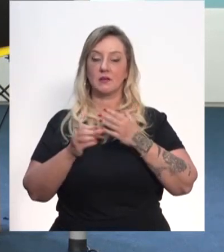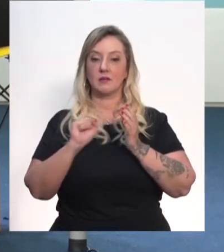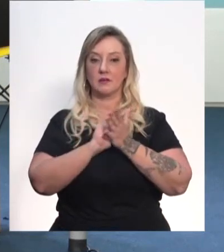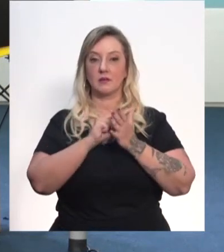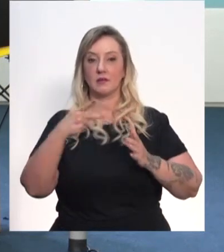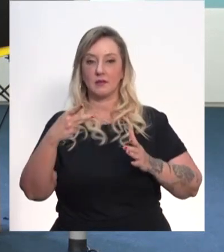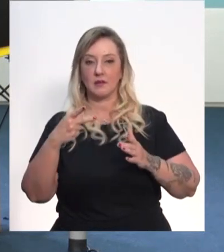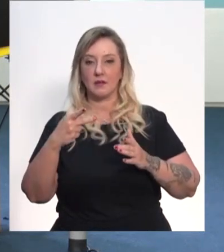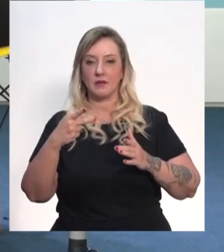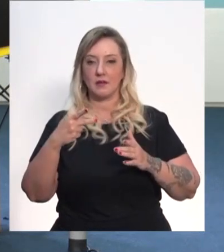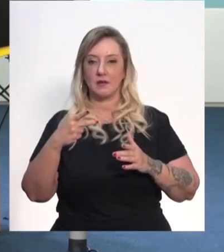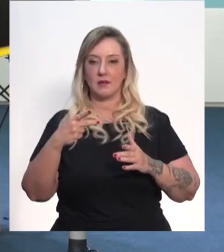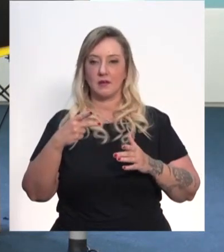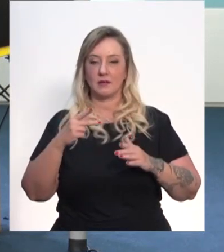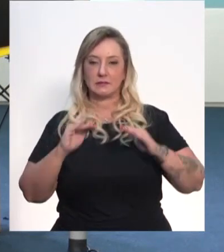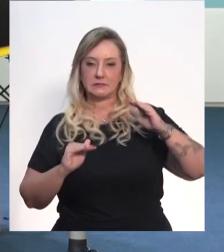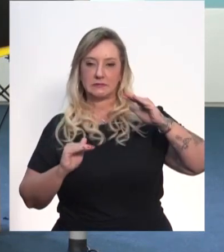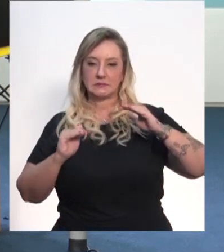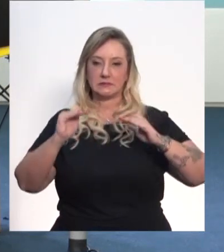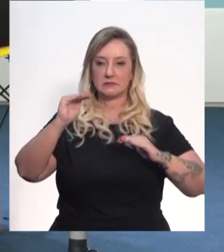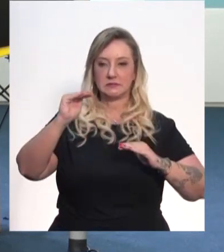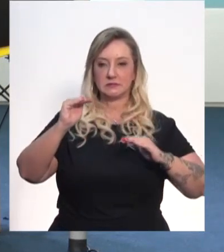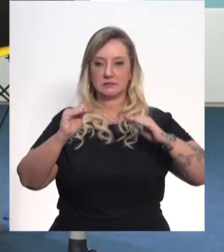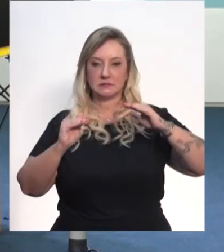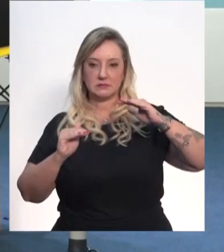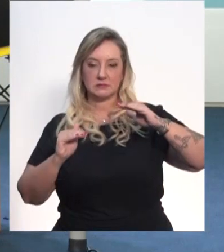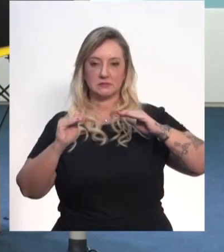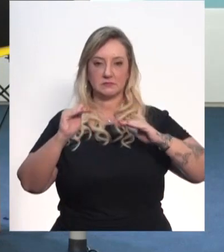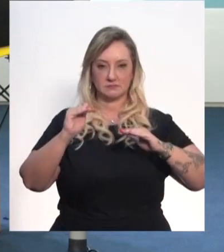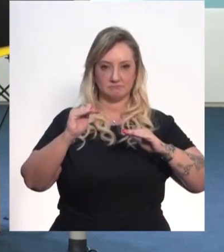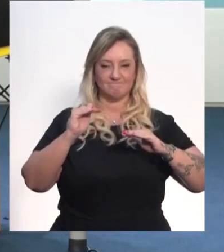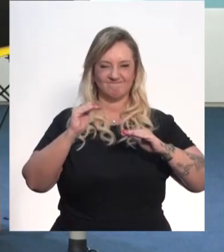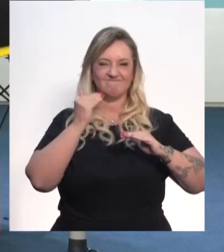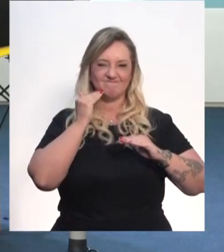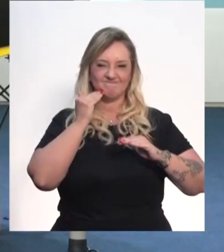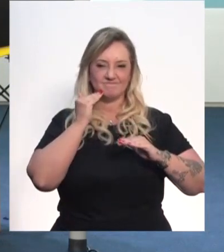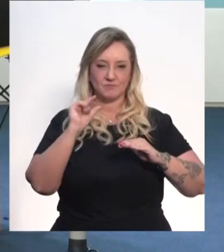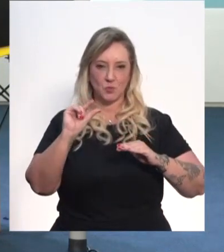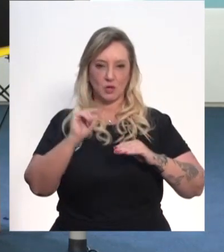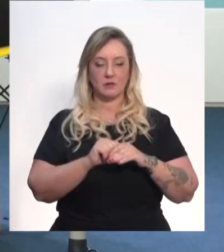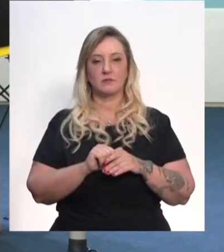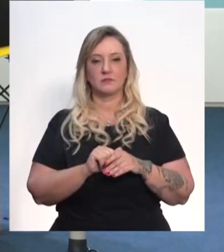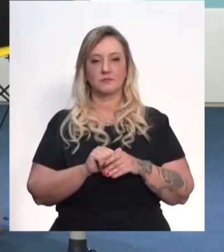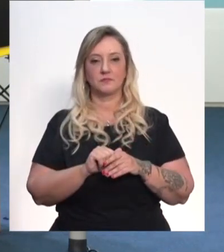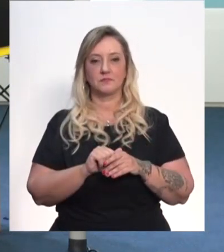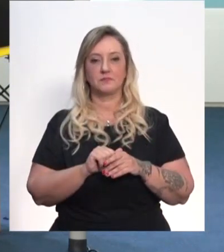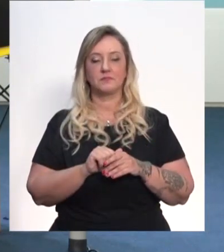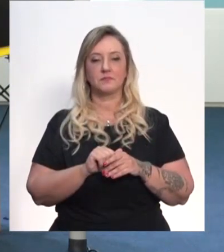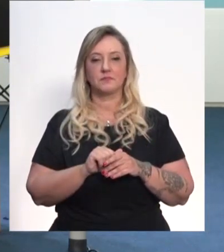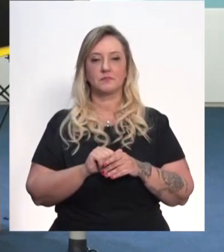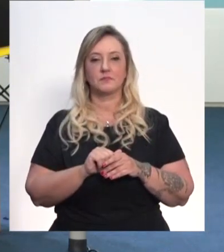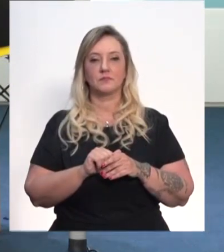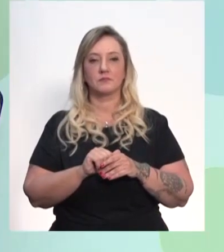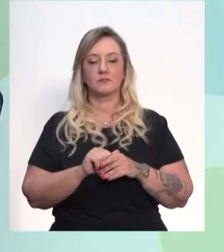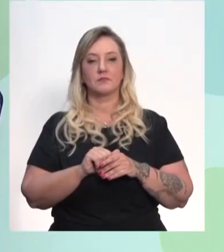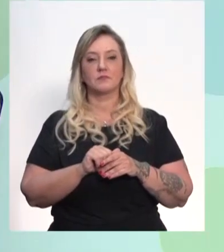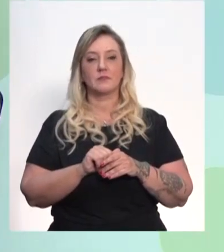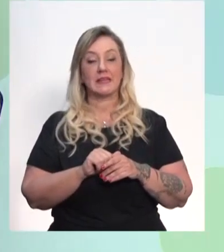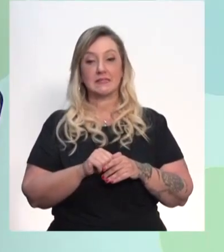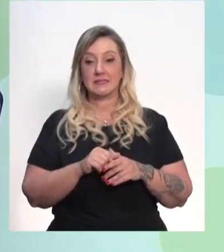E nós temos que concluir esse trabalho até amanhã, na verdade. Então, a gente está reforçando